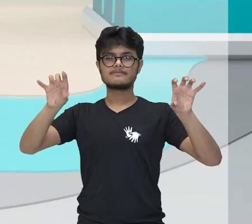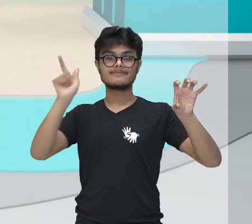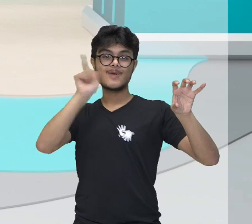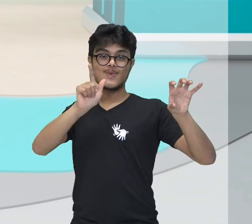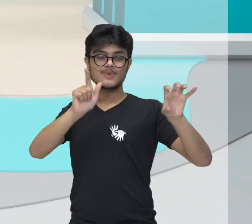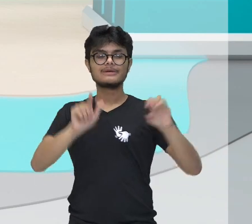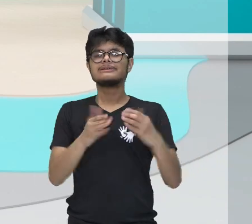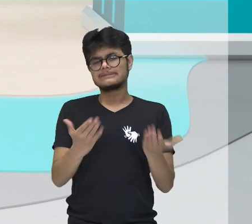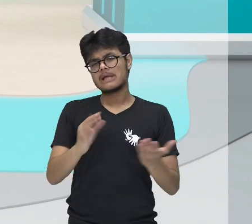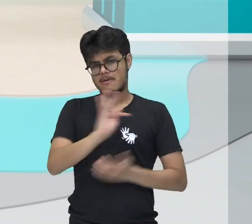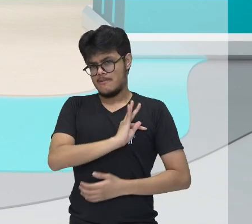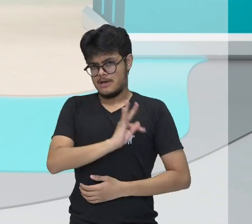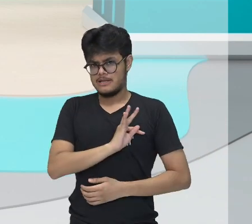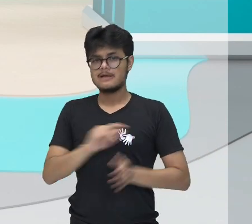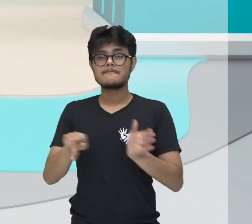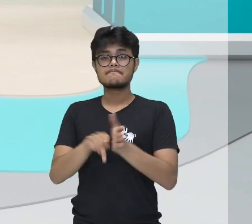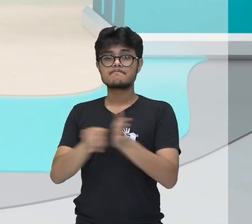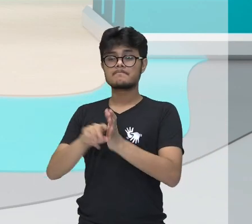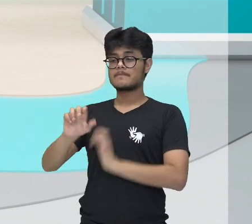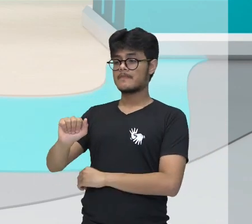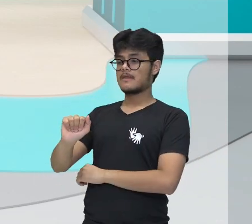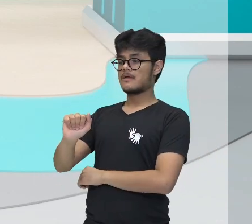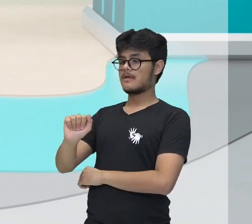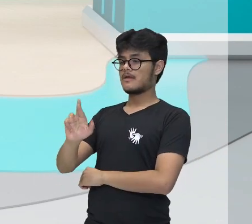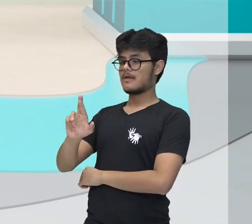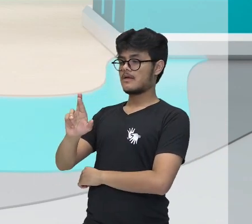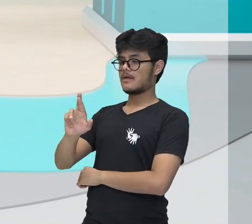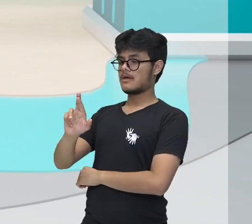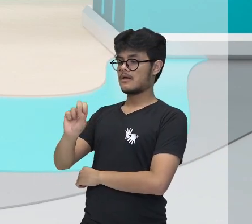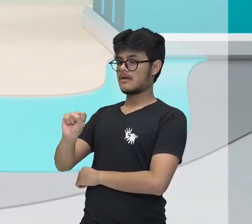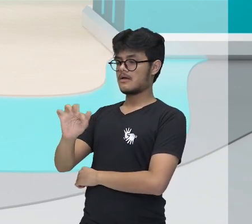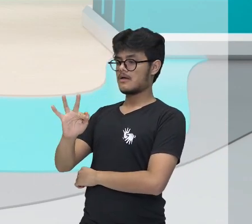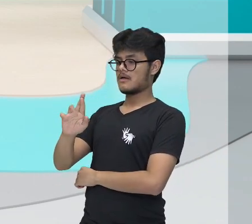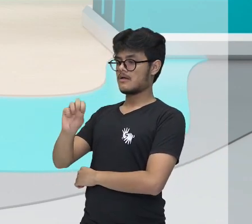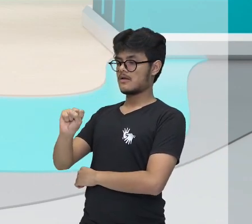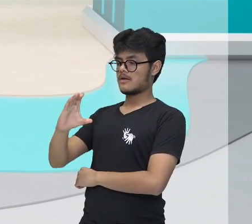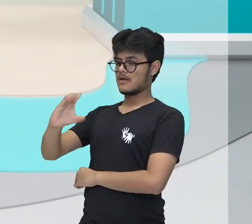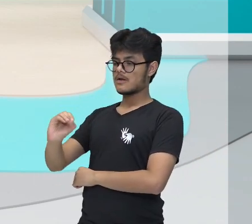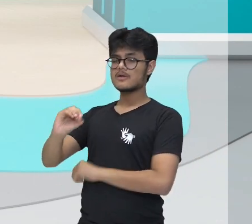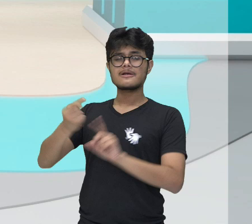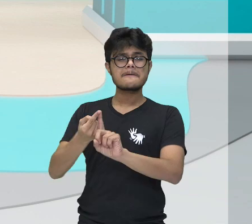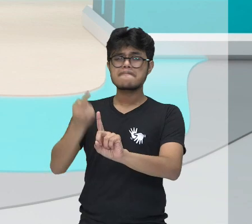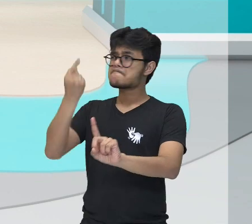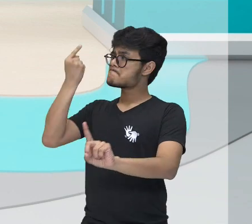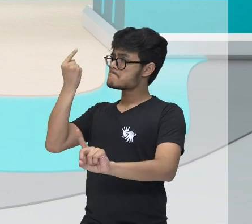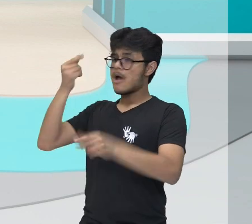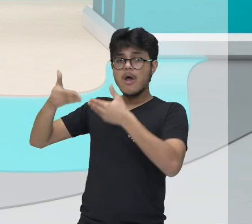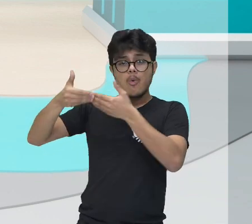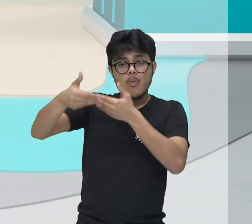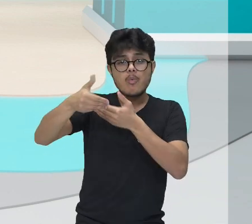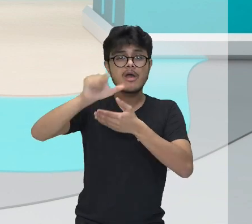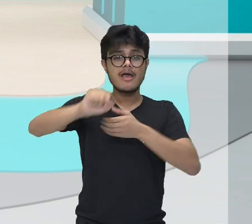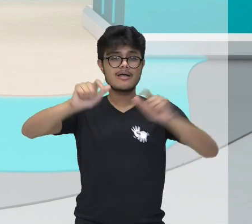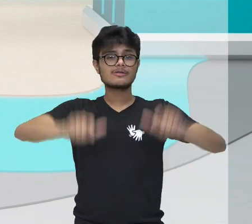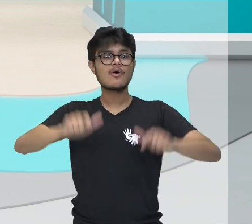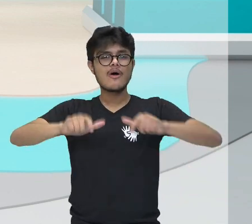essa técnica de afresco surgiu lá na Grécia Antiga, que é o berço da